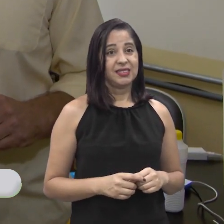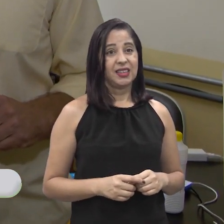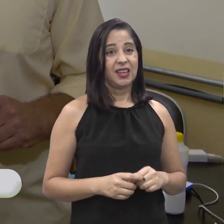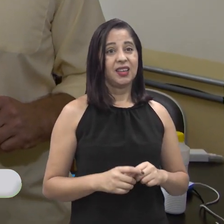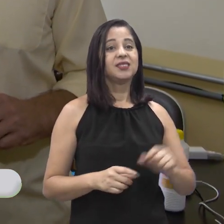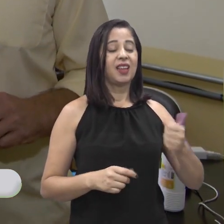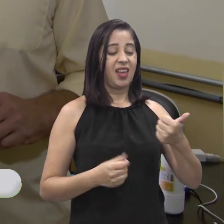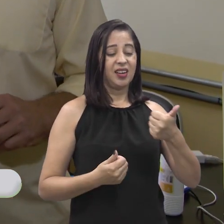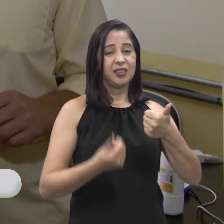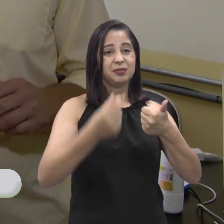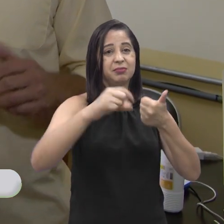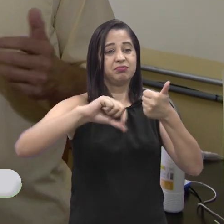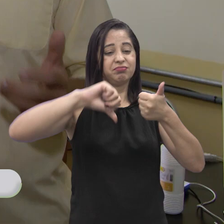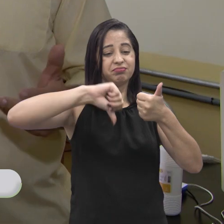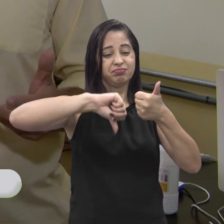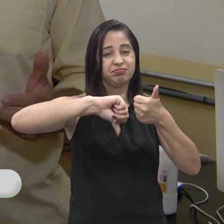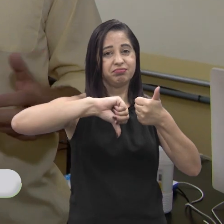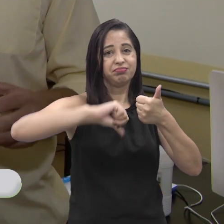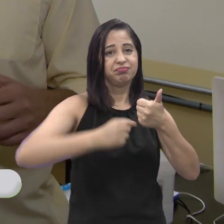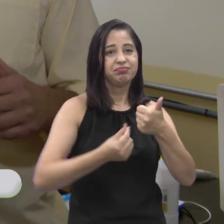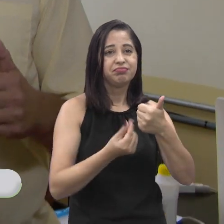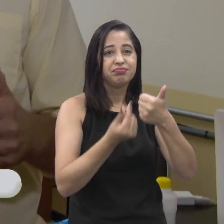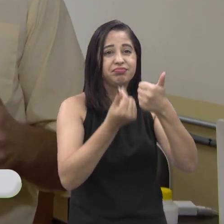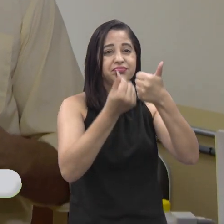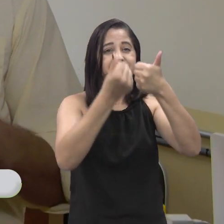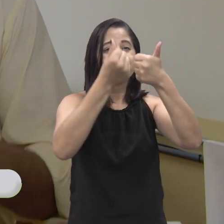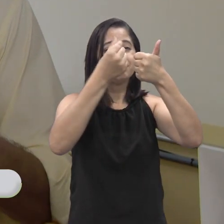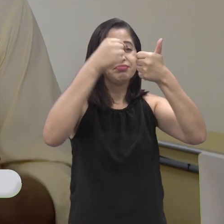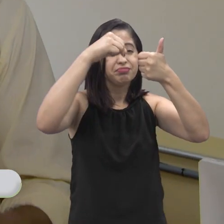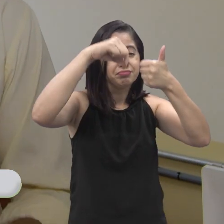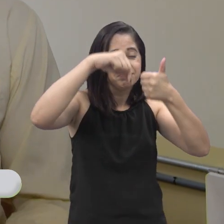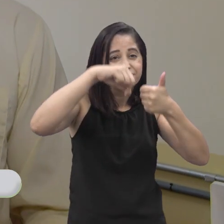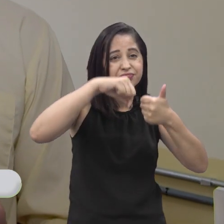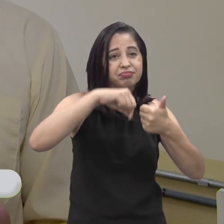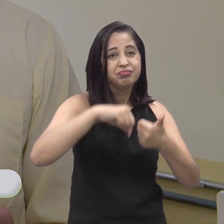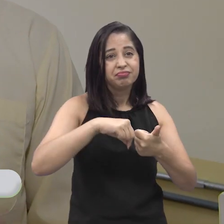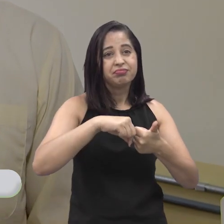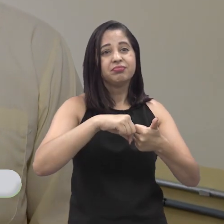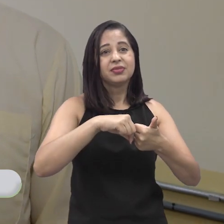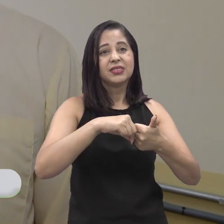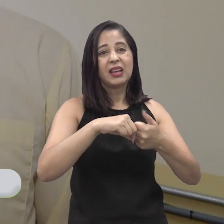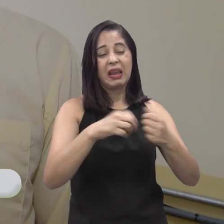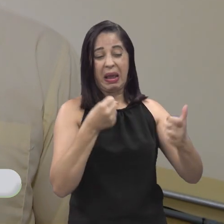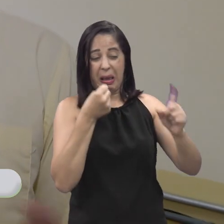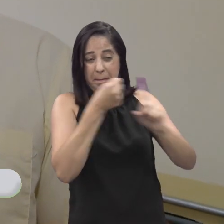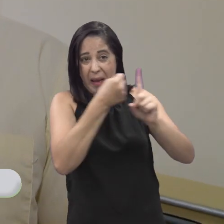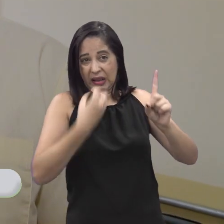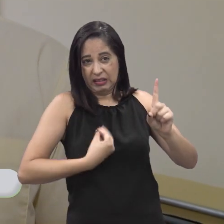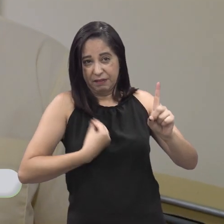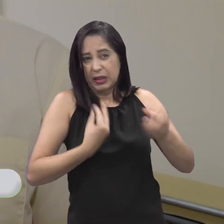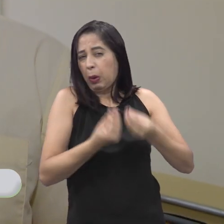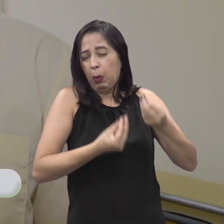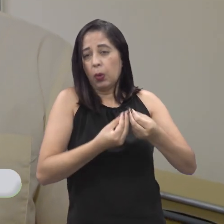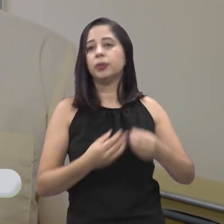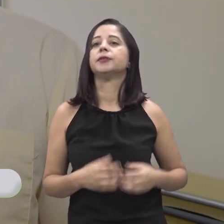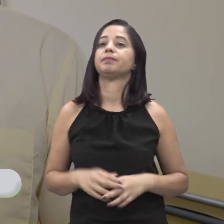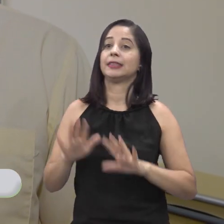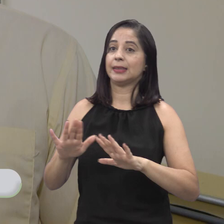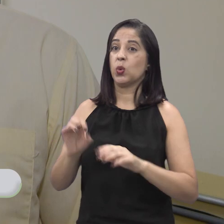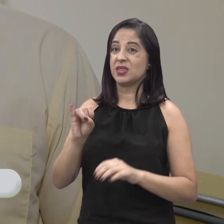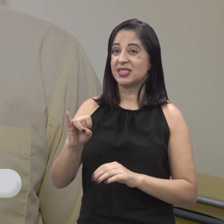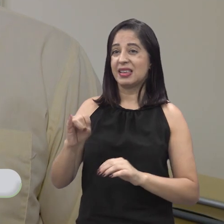esse processo? A desigualdade social, ela tem um impacto importante dentro desse quadro. Podemos entender a